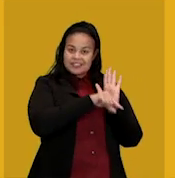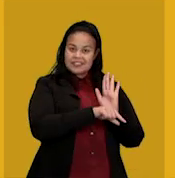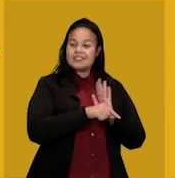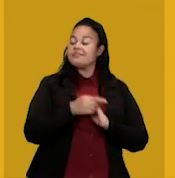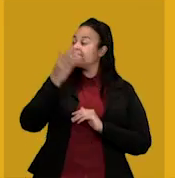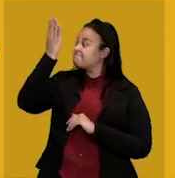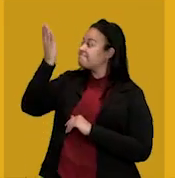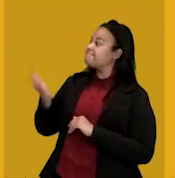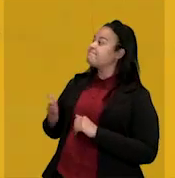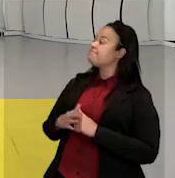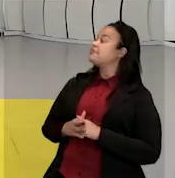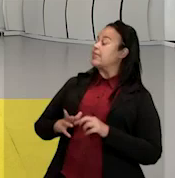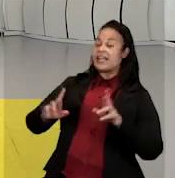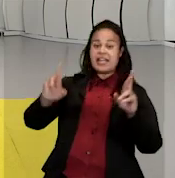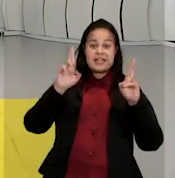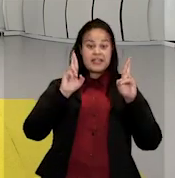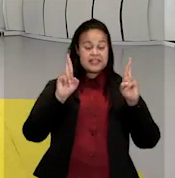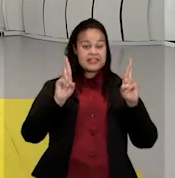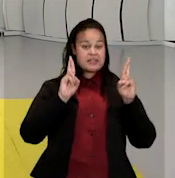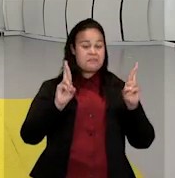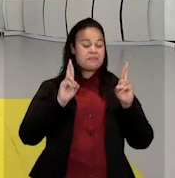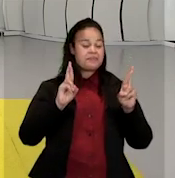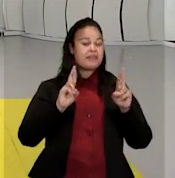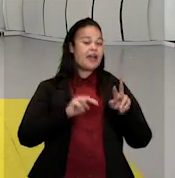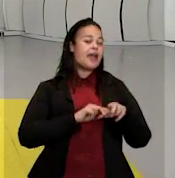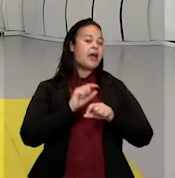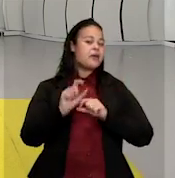bibliográficas. Espero que você tenha